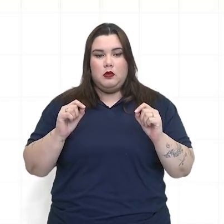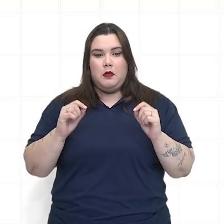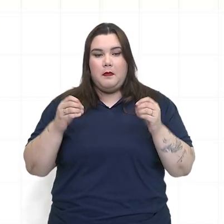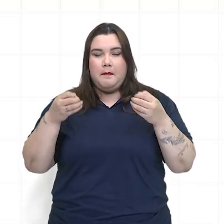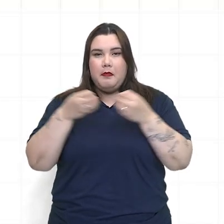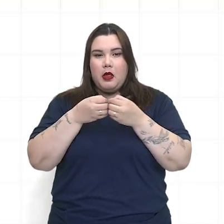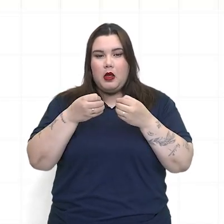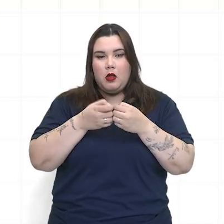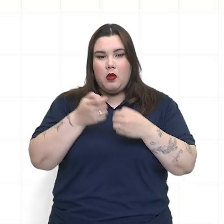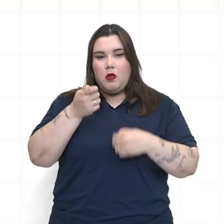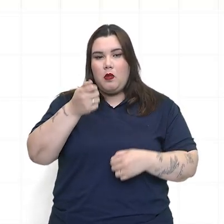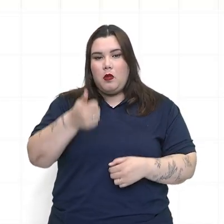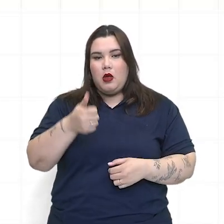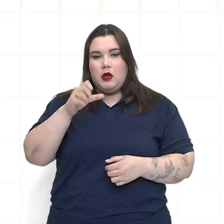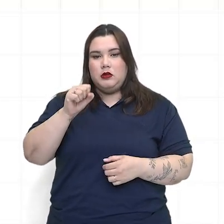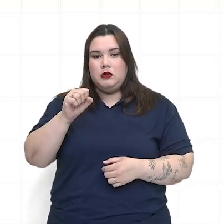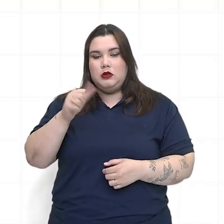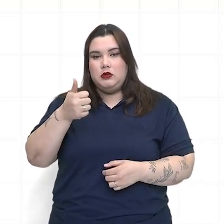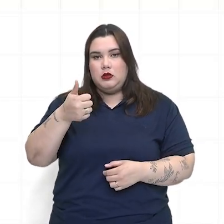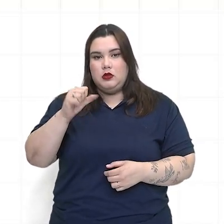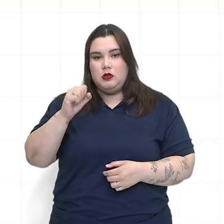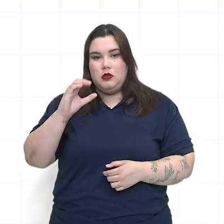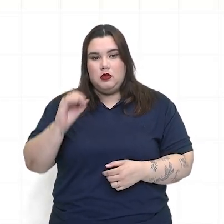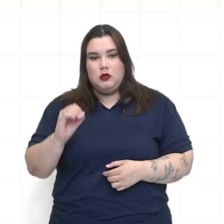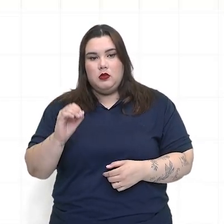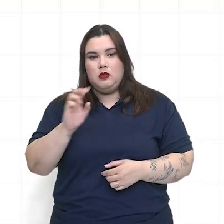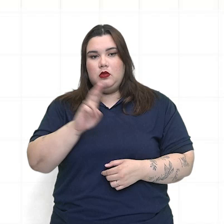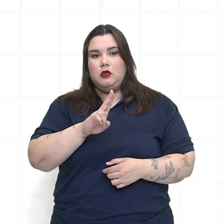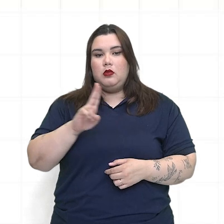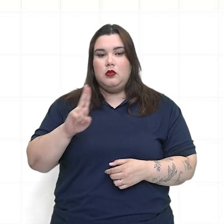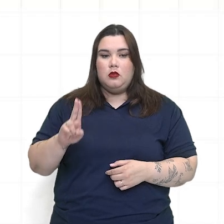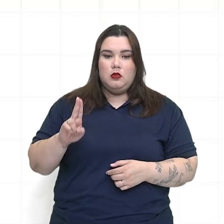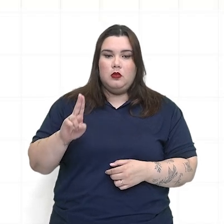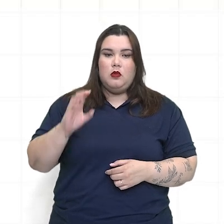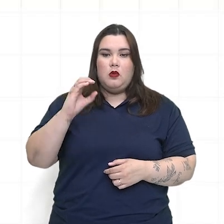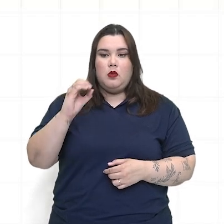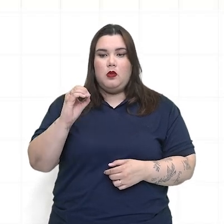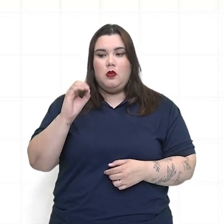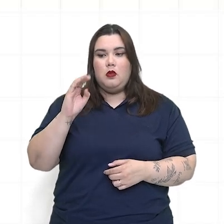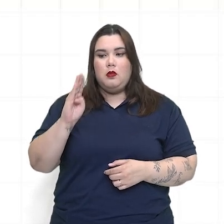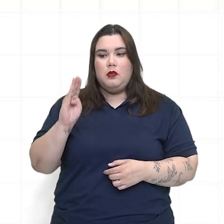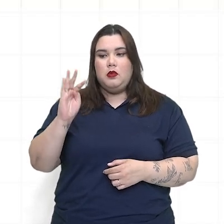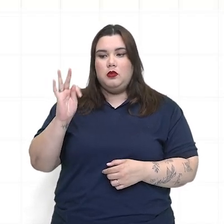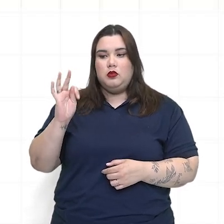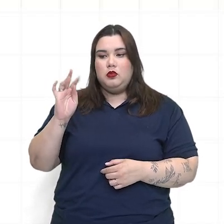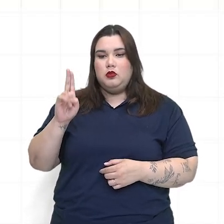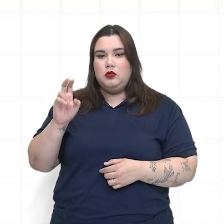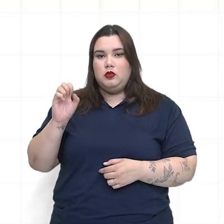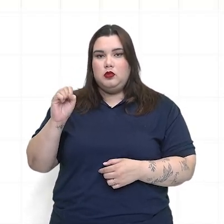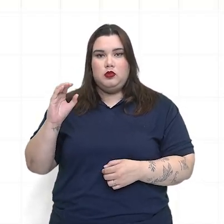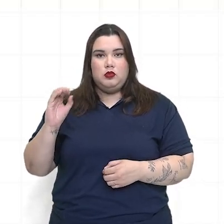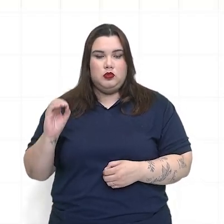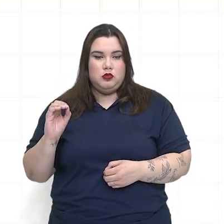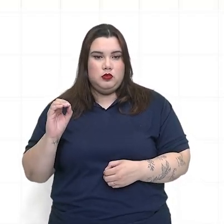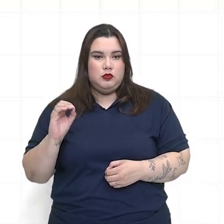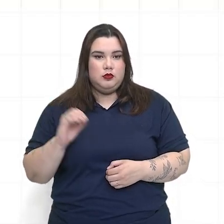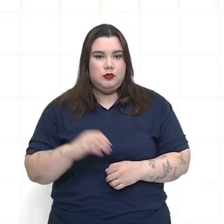ali próximo do 180, esse ângulo ele é chamado de ângulo obtuso.